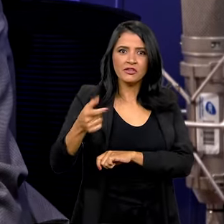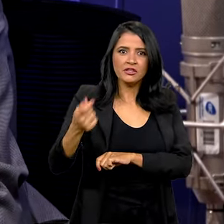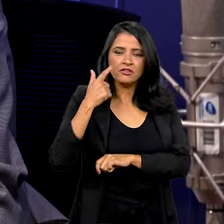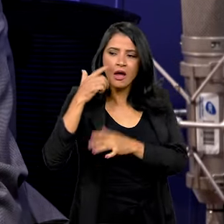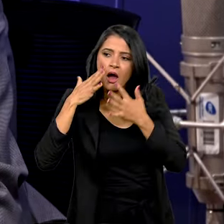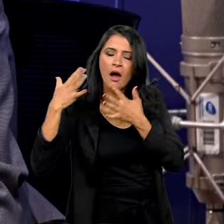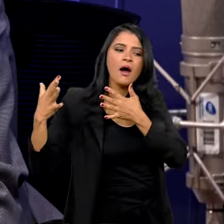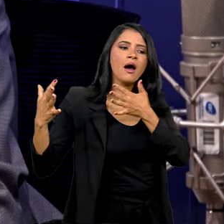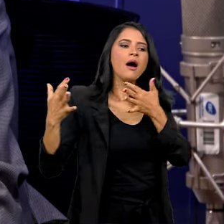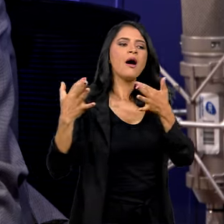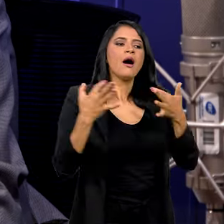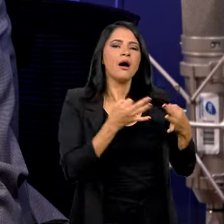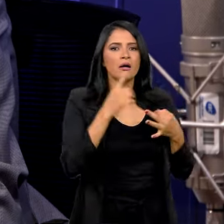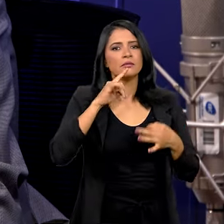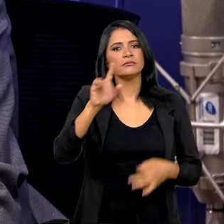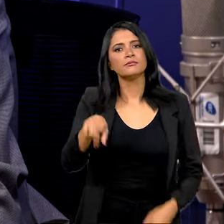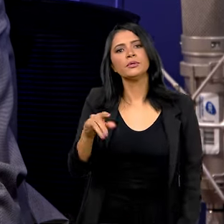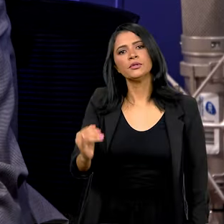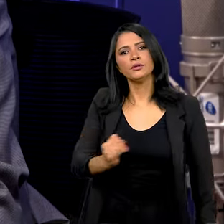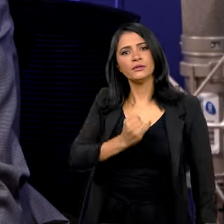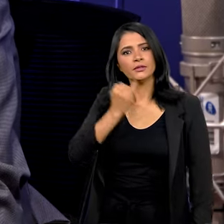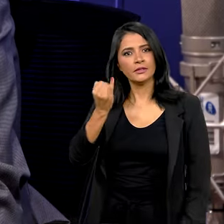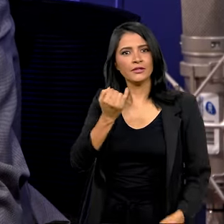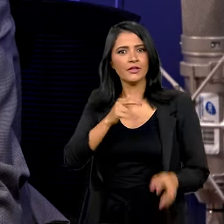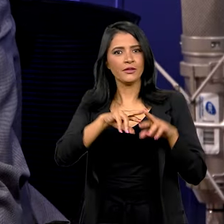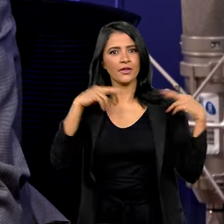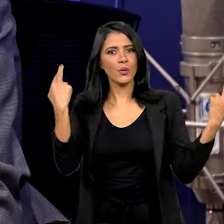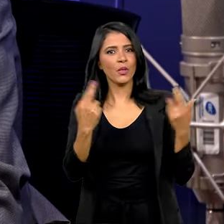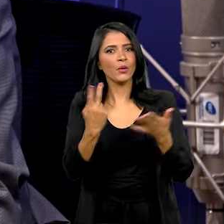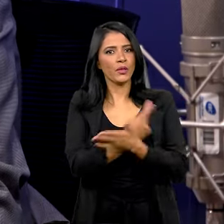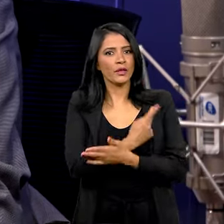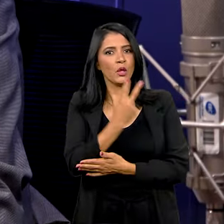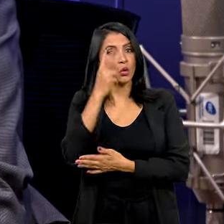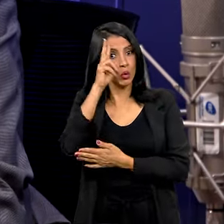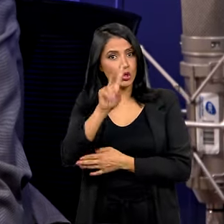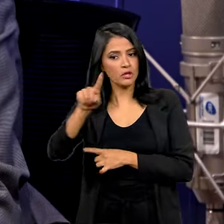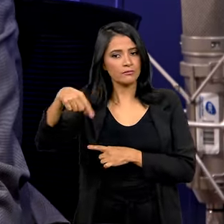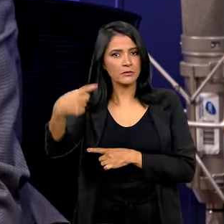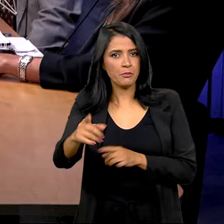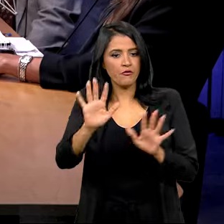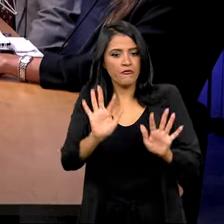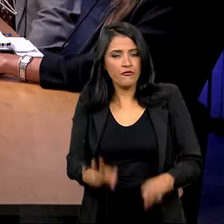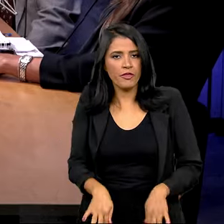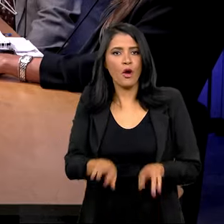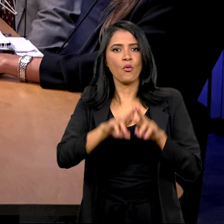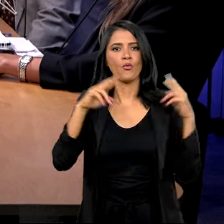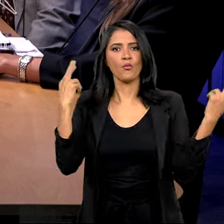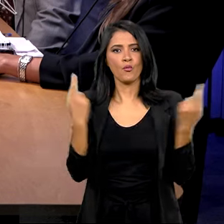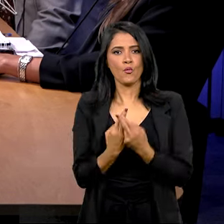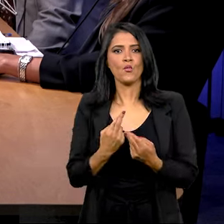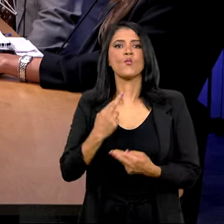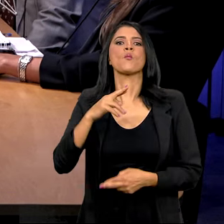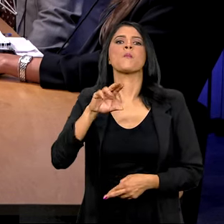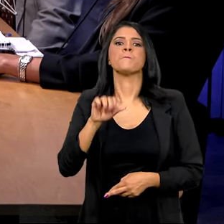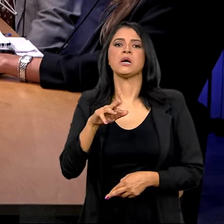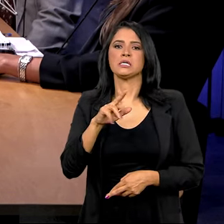G20 foi muito importante e a reunião com os cheas aconteceu dois dias depois do final da reunião de Maceó Então foi uma ocasião muito propícia